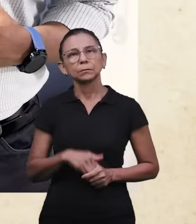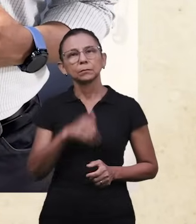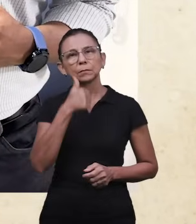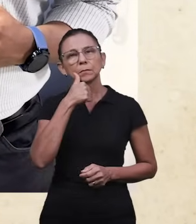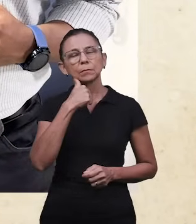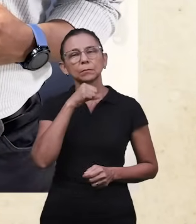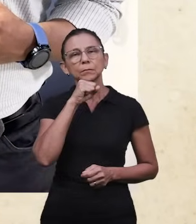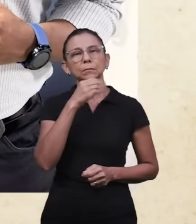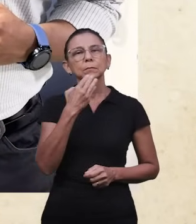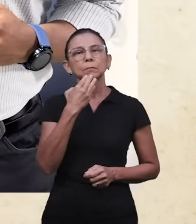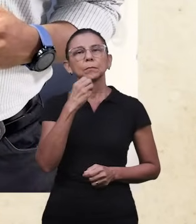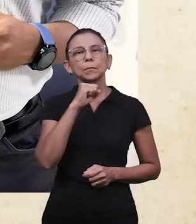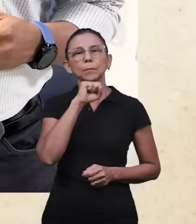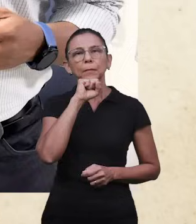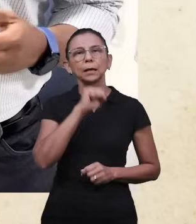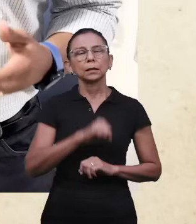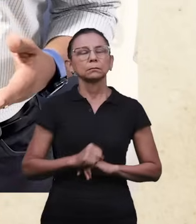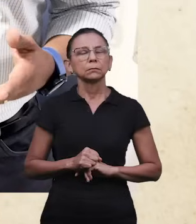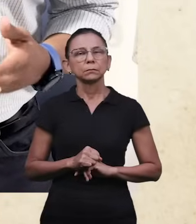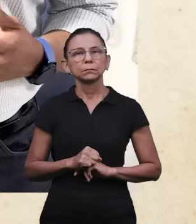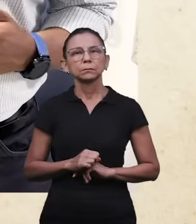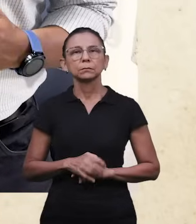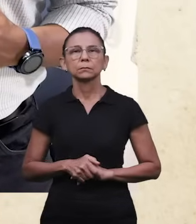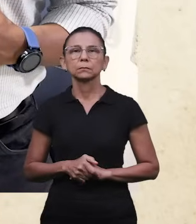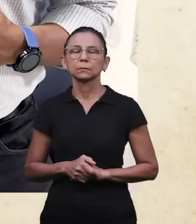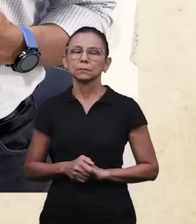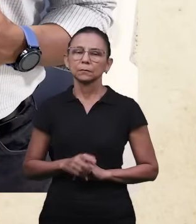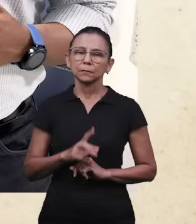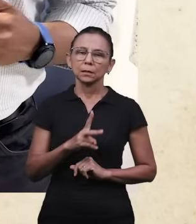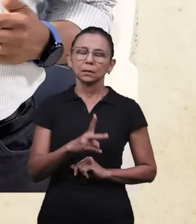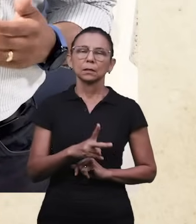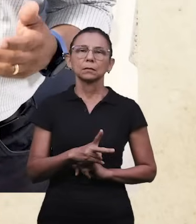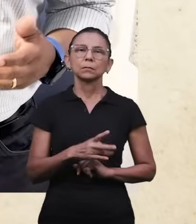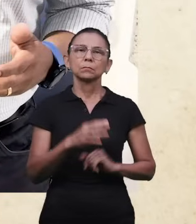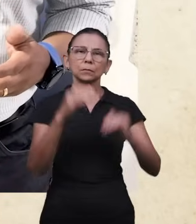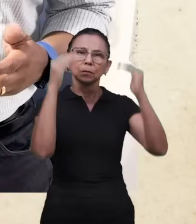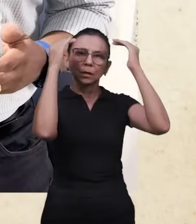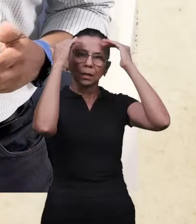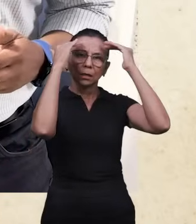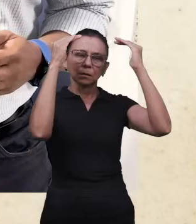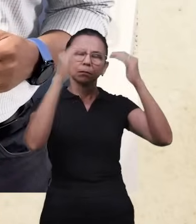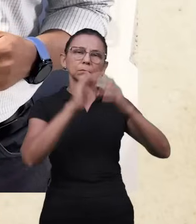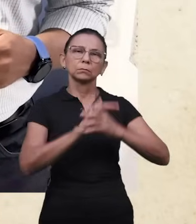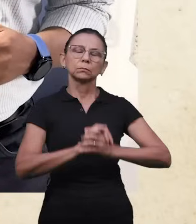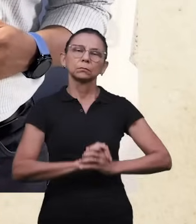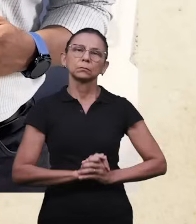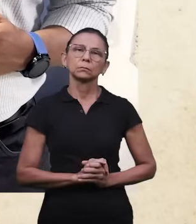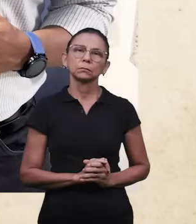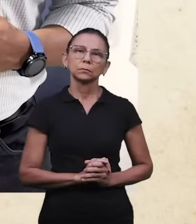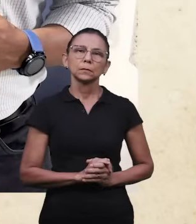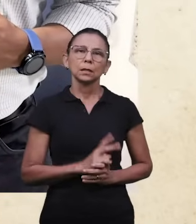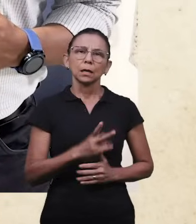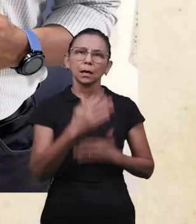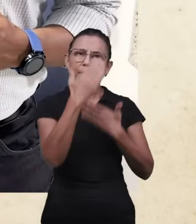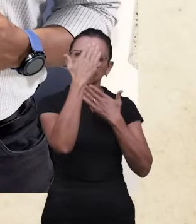sua mãe é obedecer. Honrar é respeitar, honrar é ser